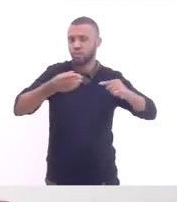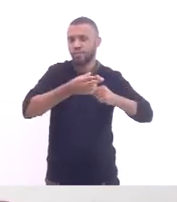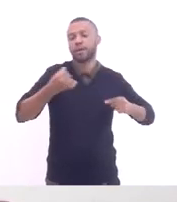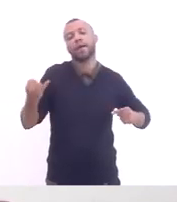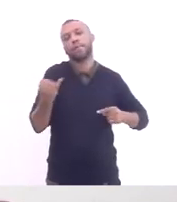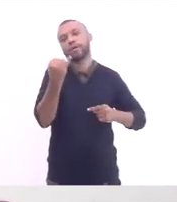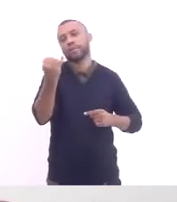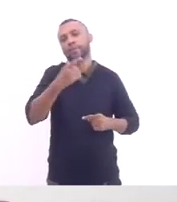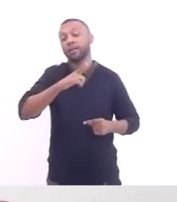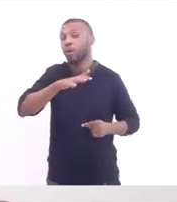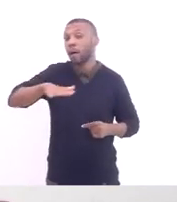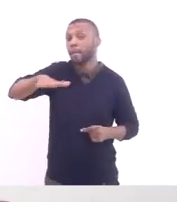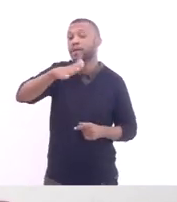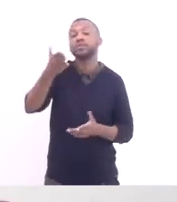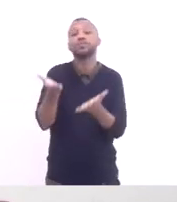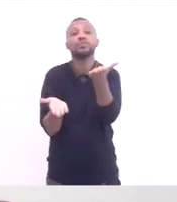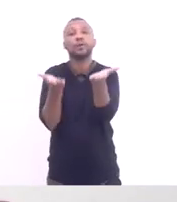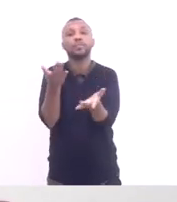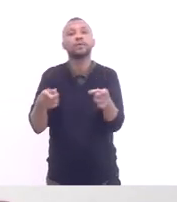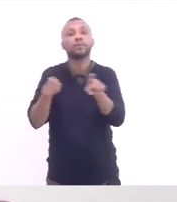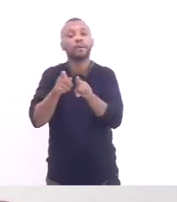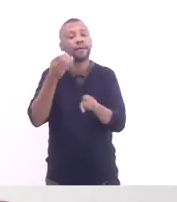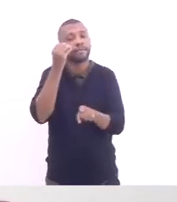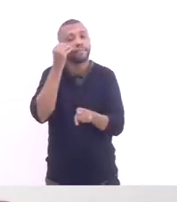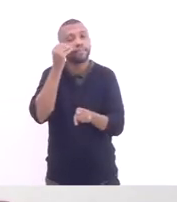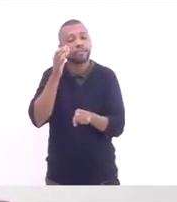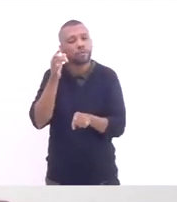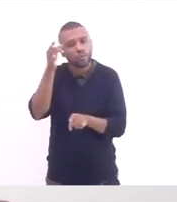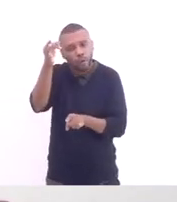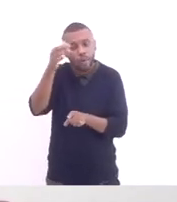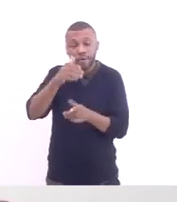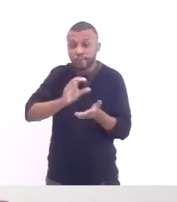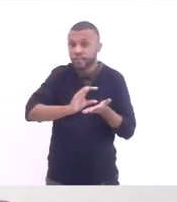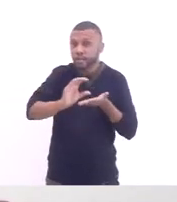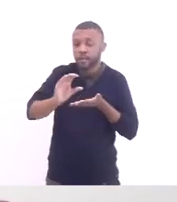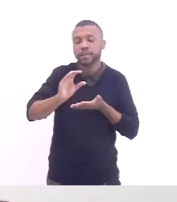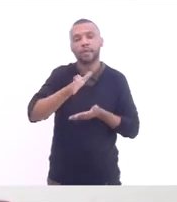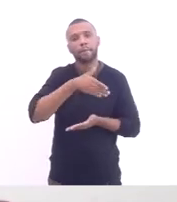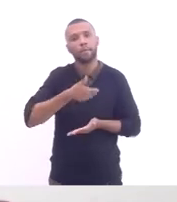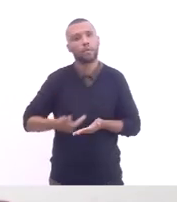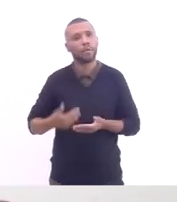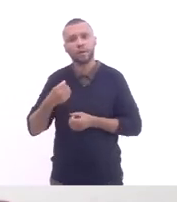de estabilidade e previsibilidade para finanças públicas para os próximos anos.